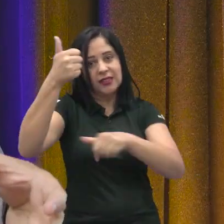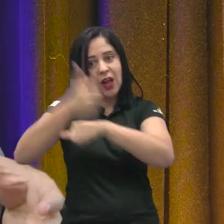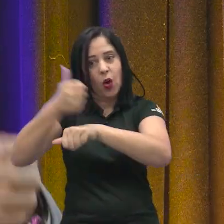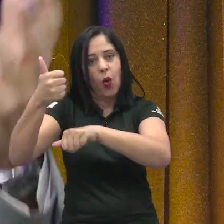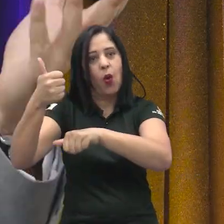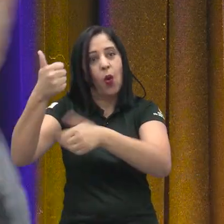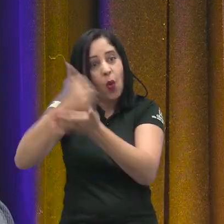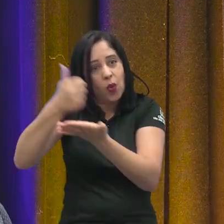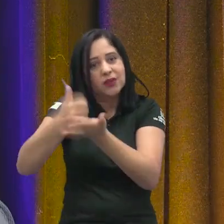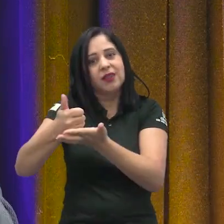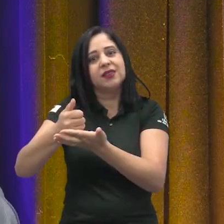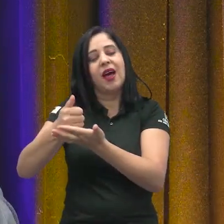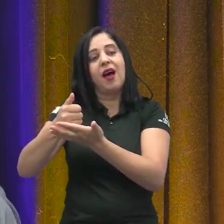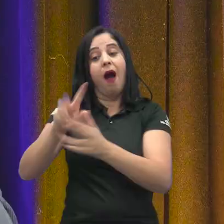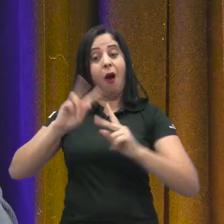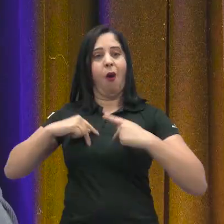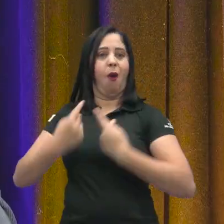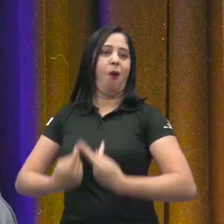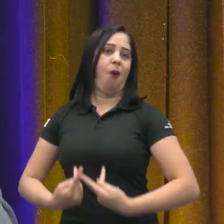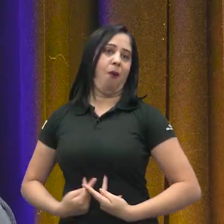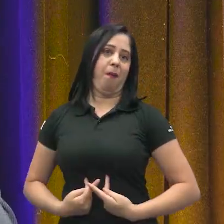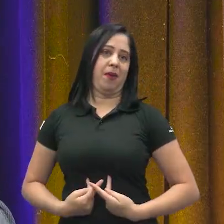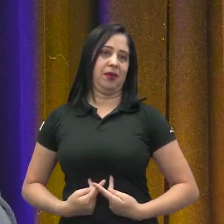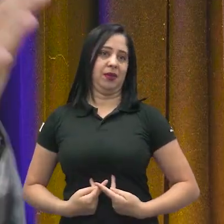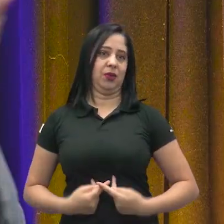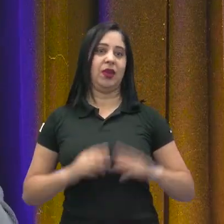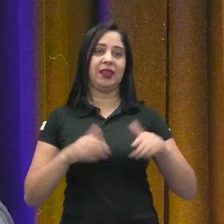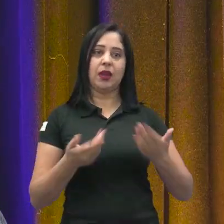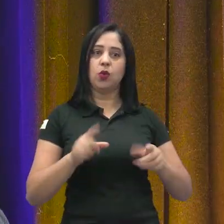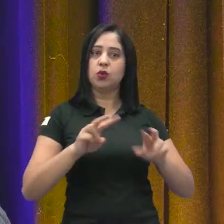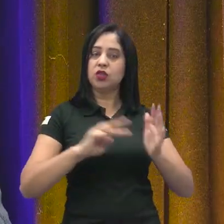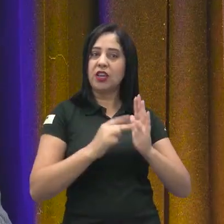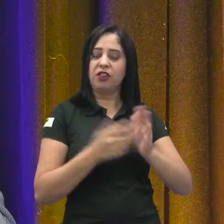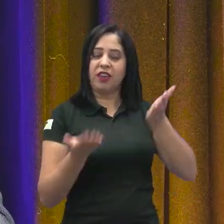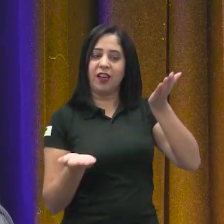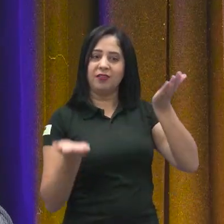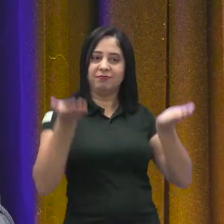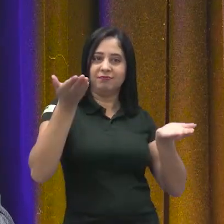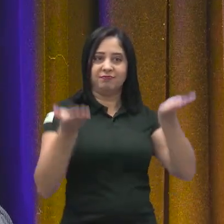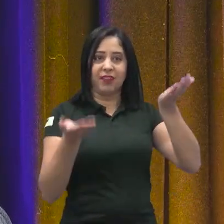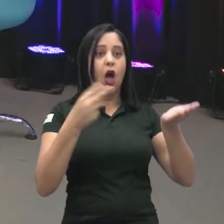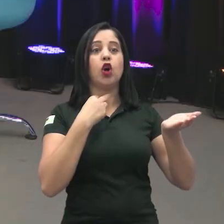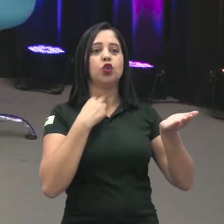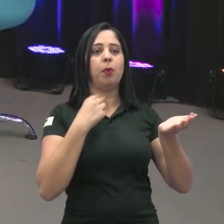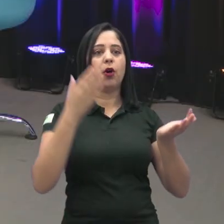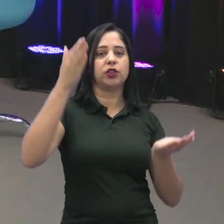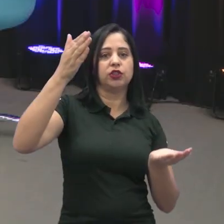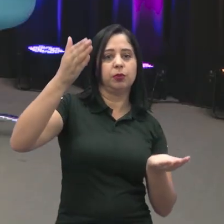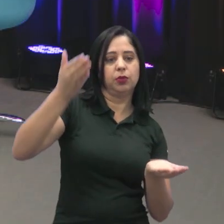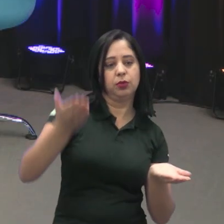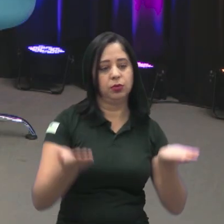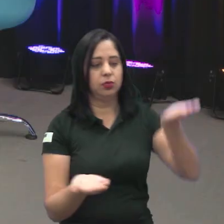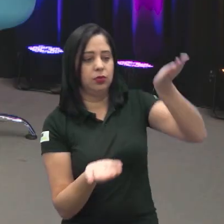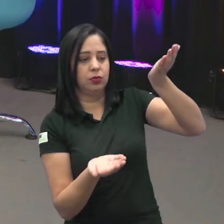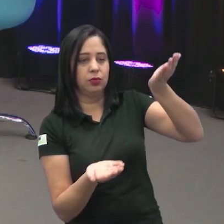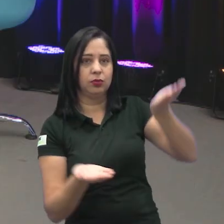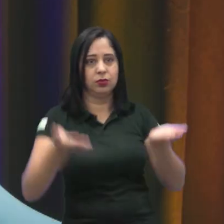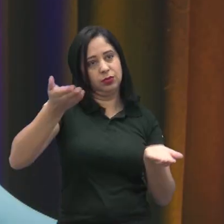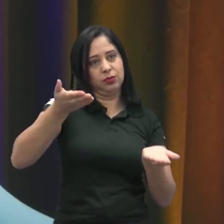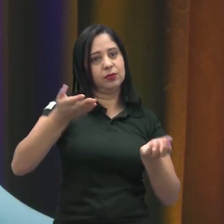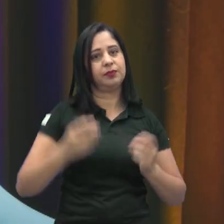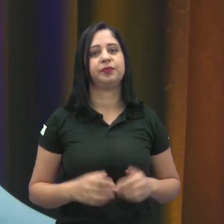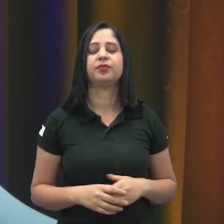ação humana, eu vejo como uma boa forma de tocar os negócios daqui para frente. Uma boa liderança. Qual foi